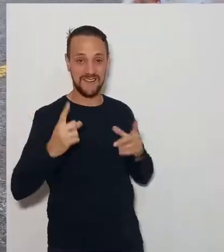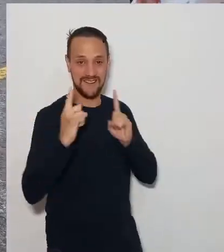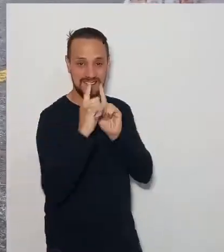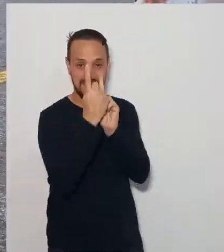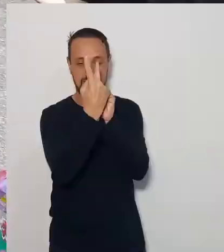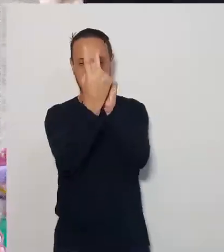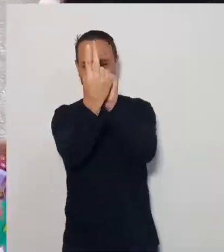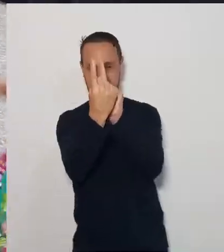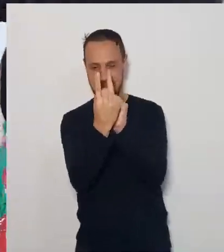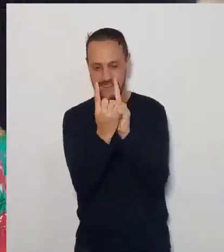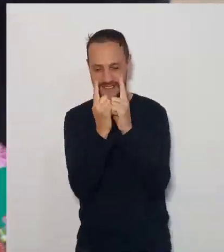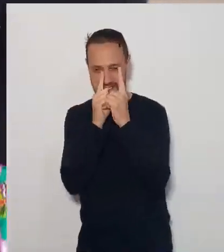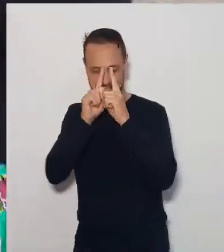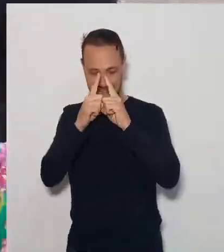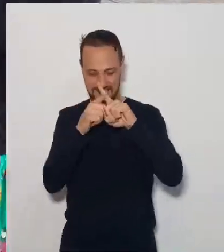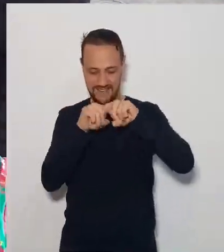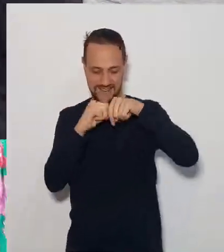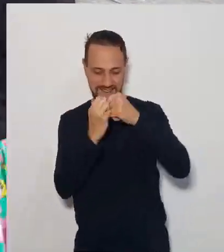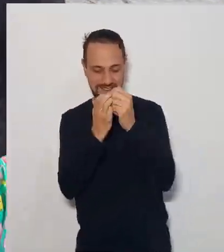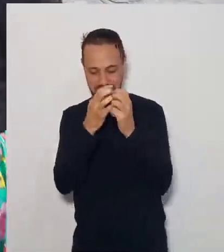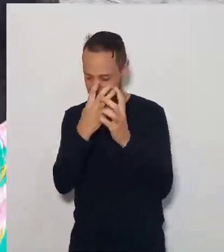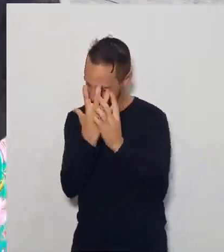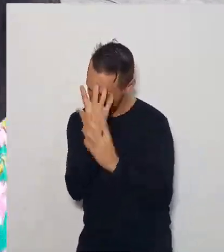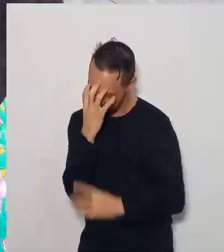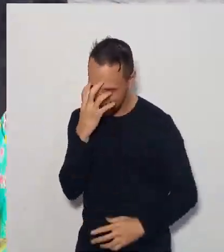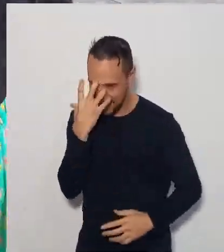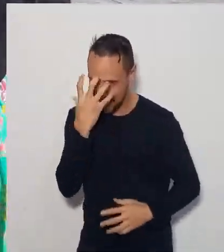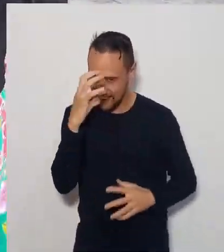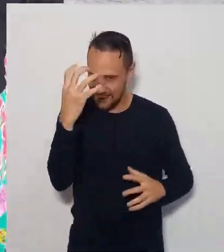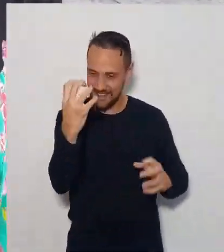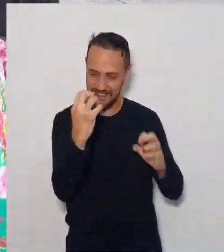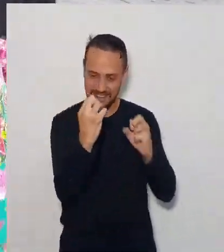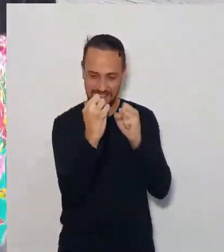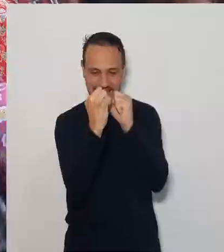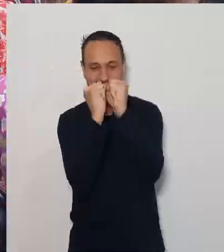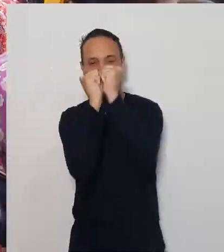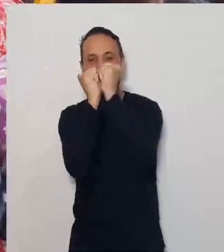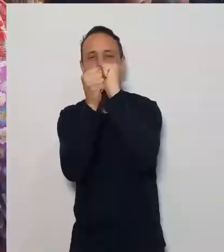pra descontar minha paixão.